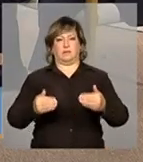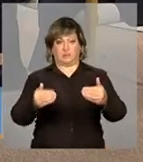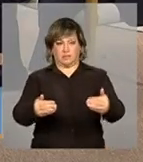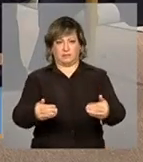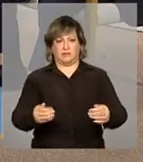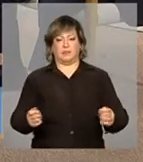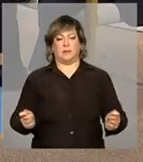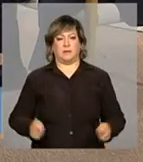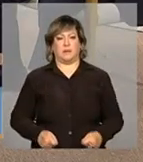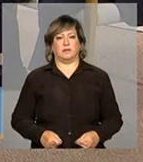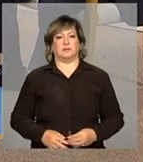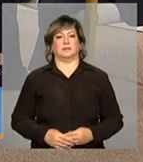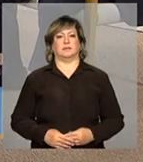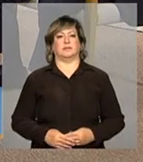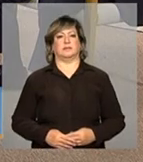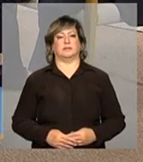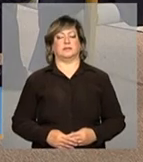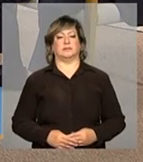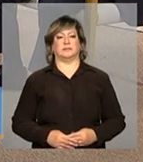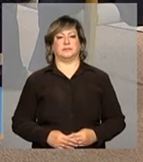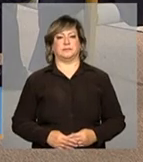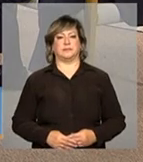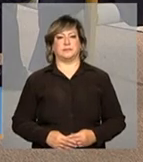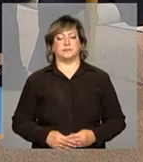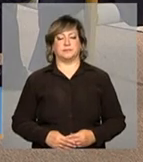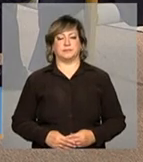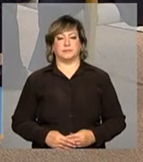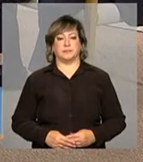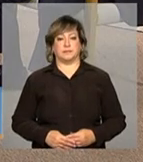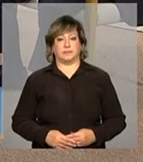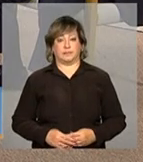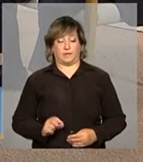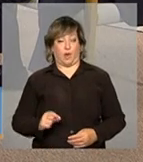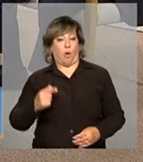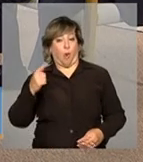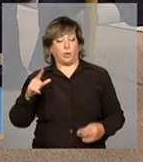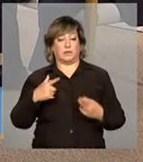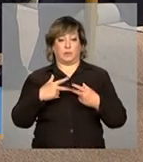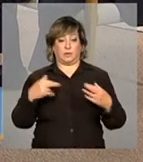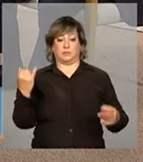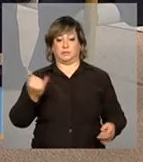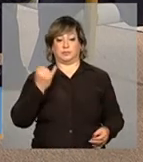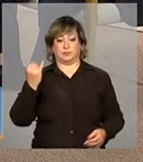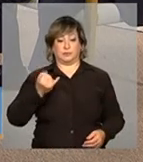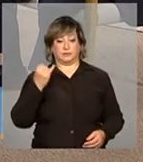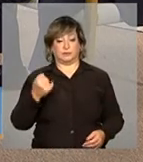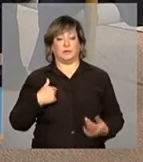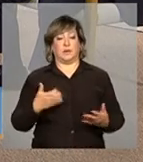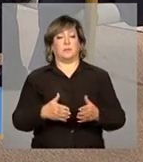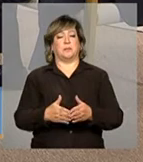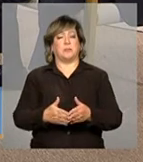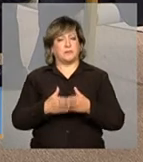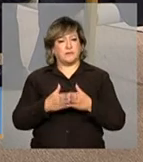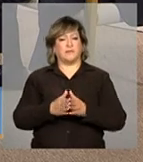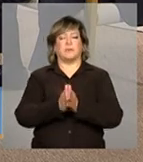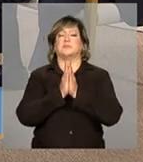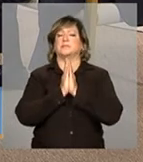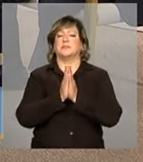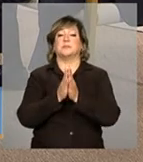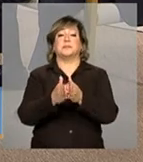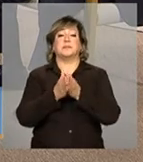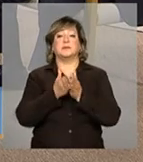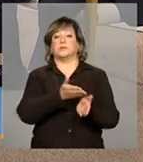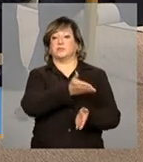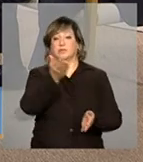é um casamento para que possa encaminhar Exatamente olha Adriana uma outra coisa importantíssimo que eu queria por favor fazer uma pelo